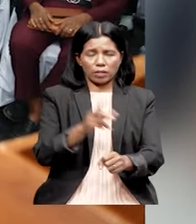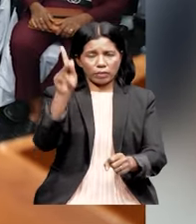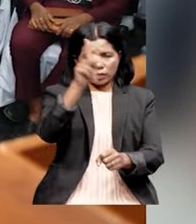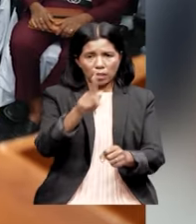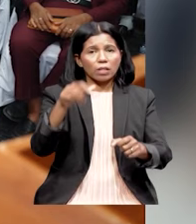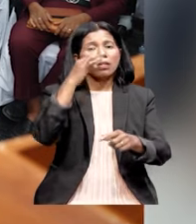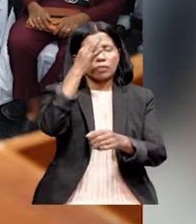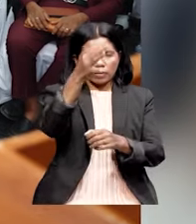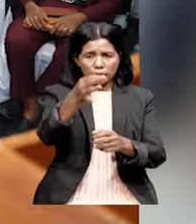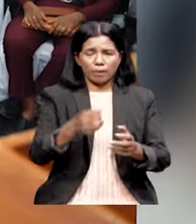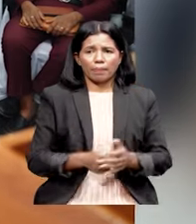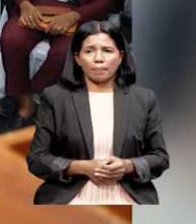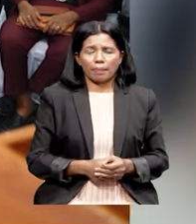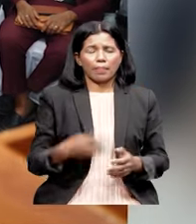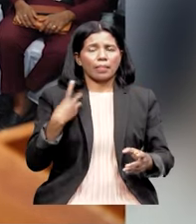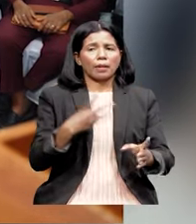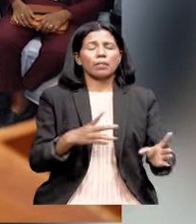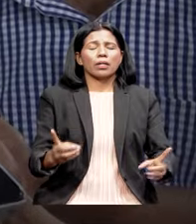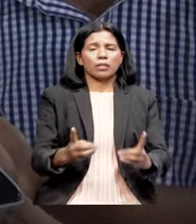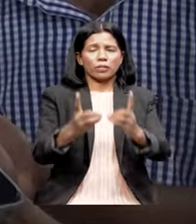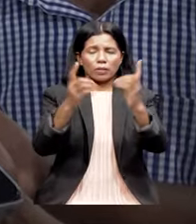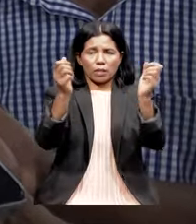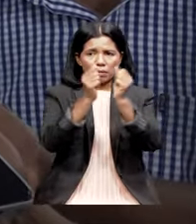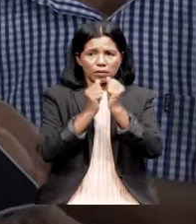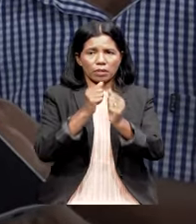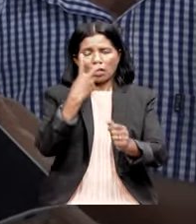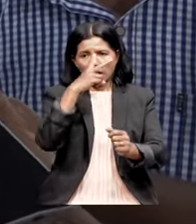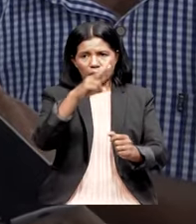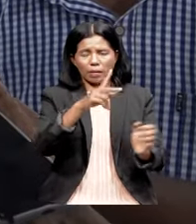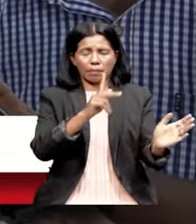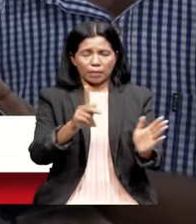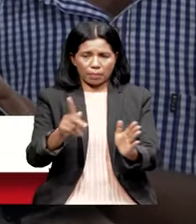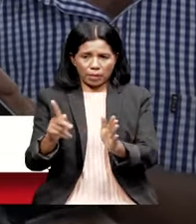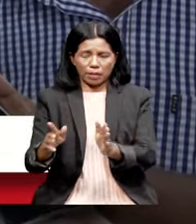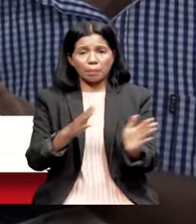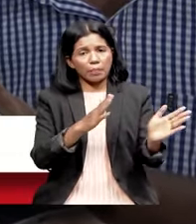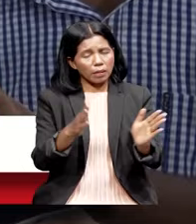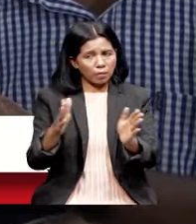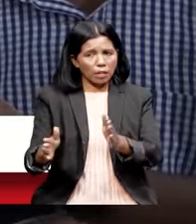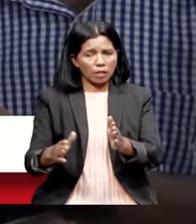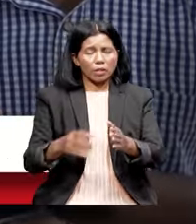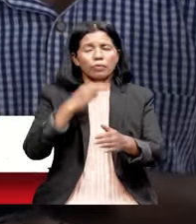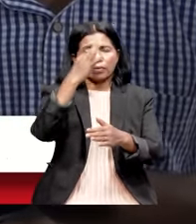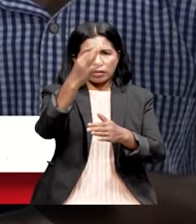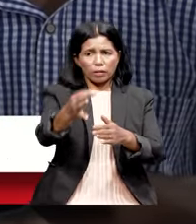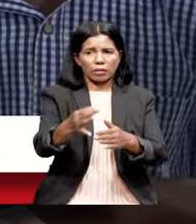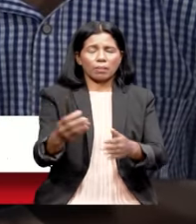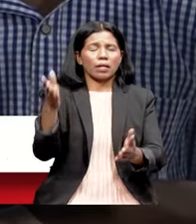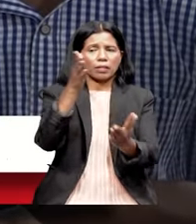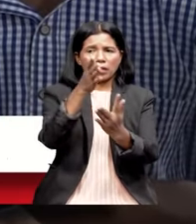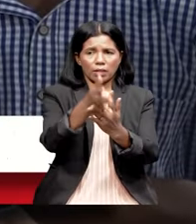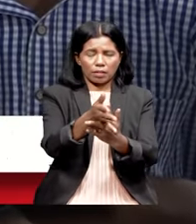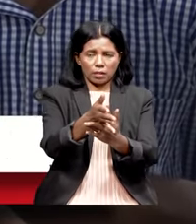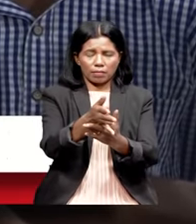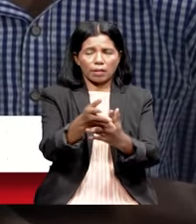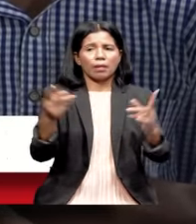futuro. A soro amu la kama lu kamotu a tu consolida di liu hare preparação a tu iha bai rua beletama ba ana